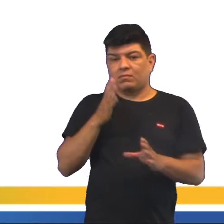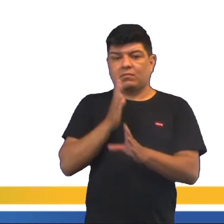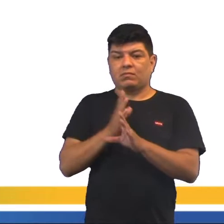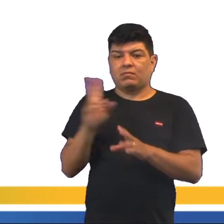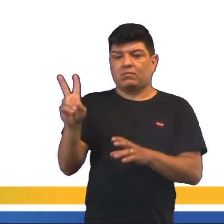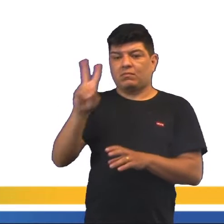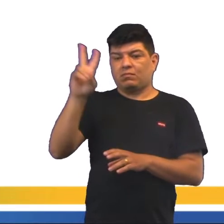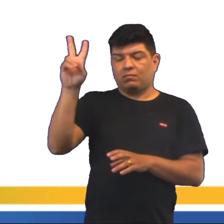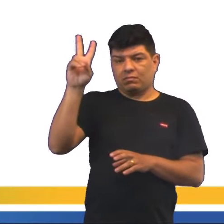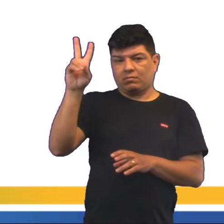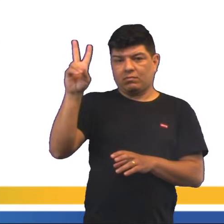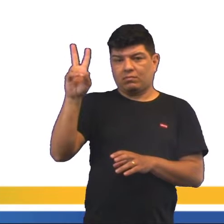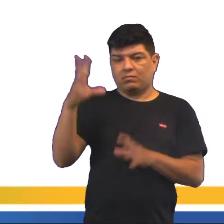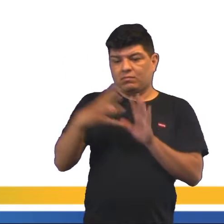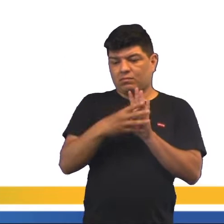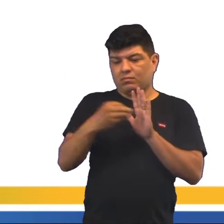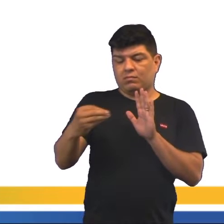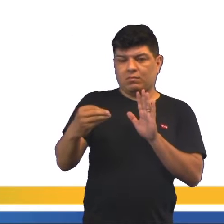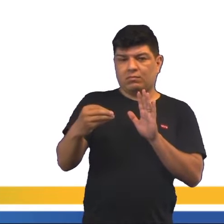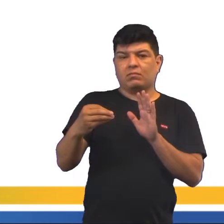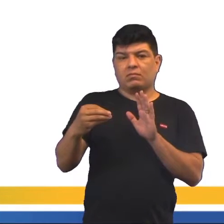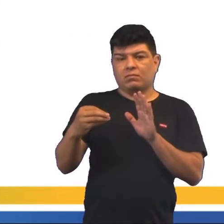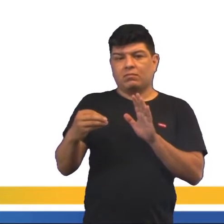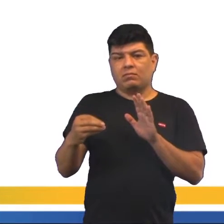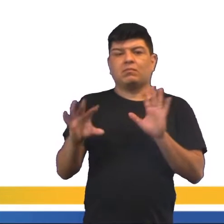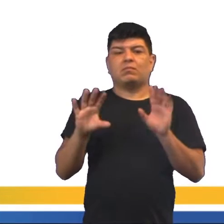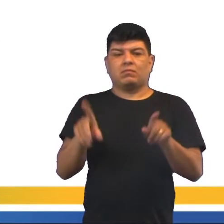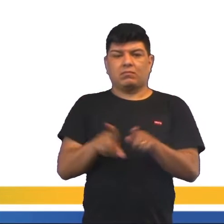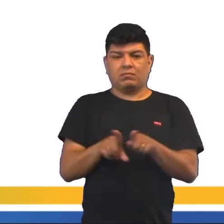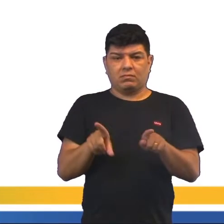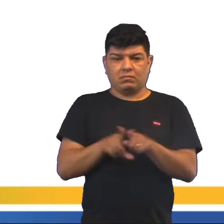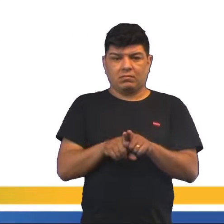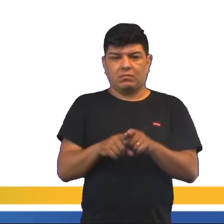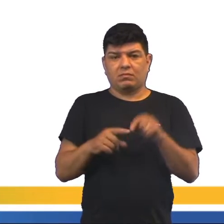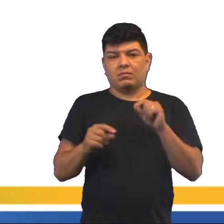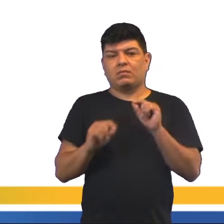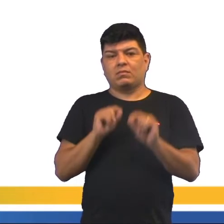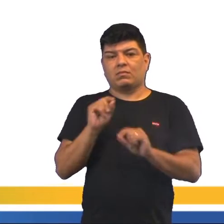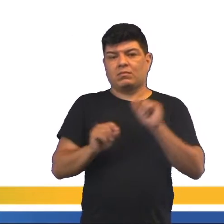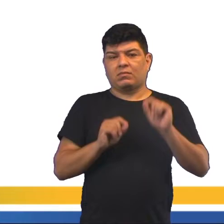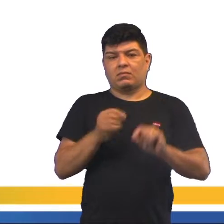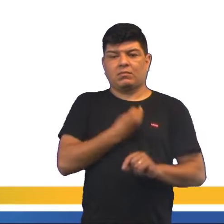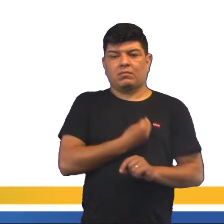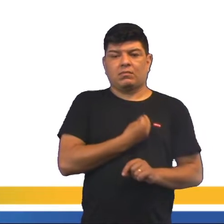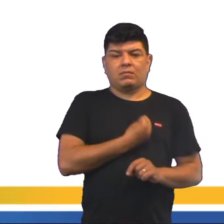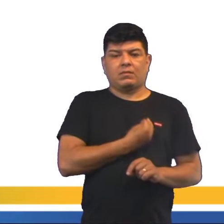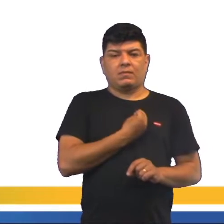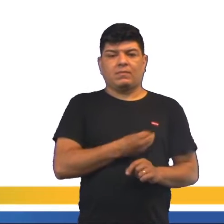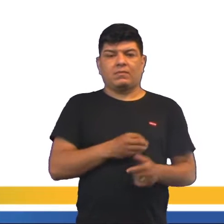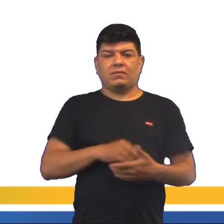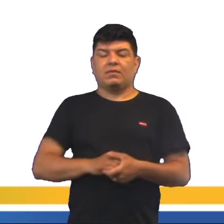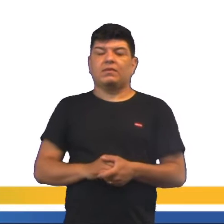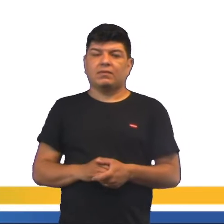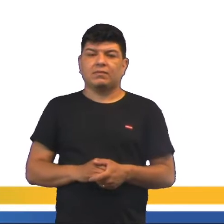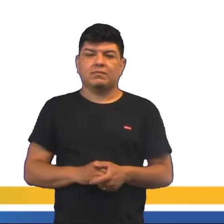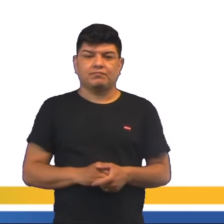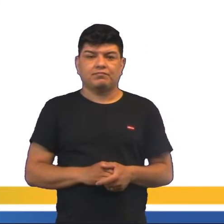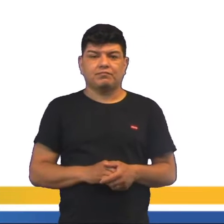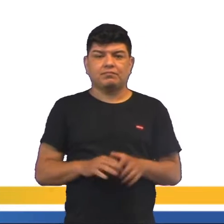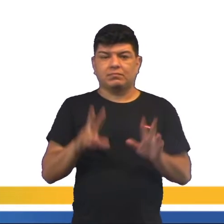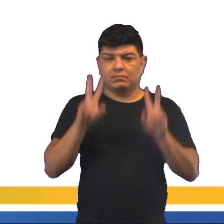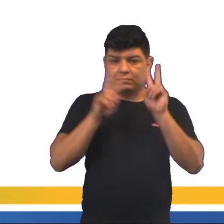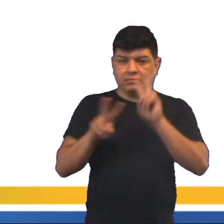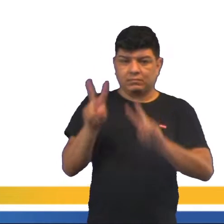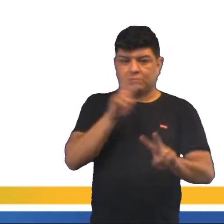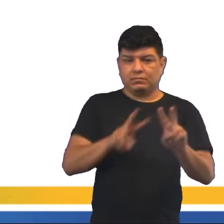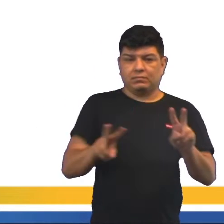nossos valores, nossos modelos, nossas definições do que é a existência. No plano intelectual, pode ser